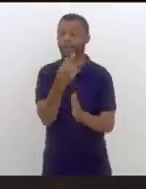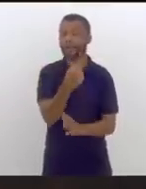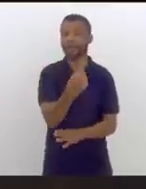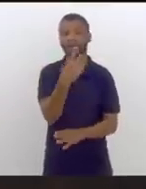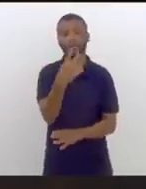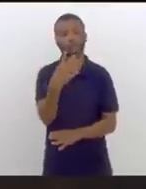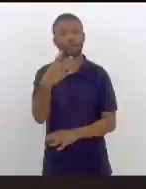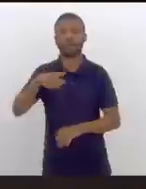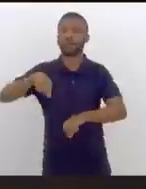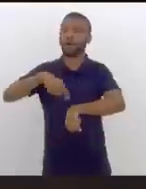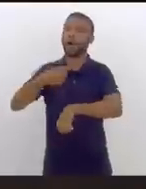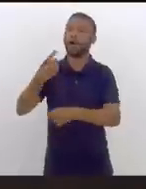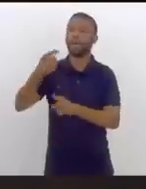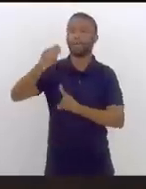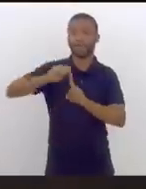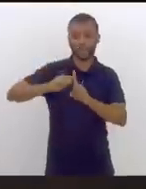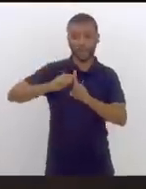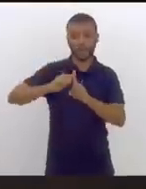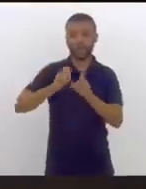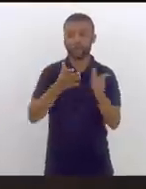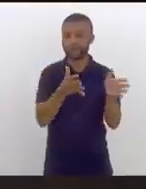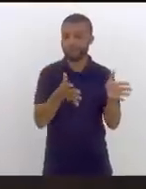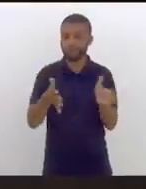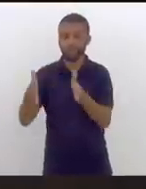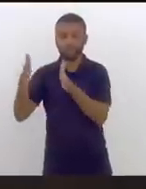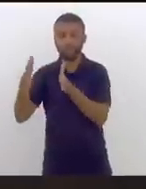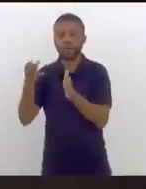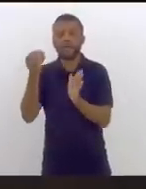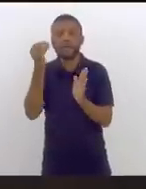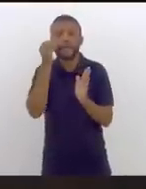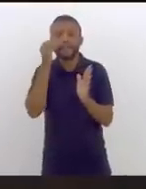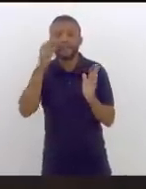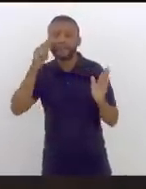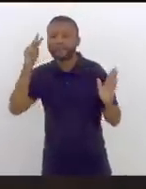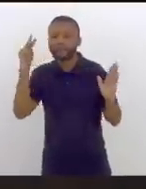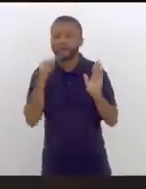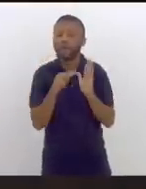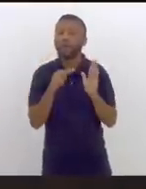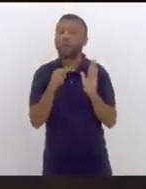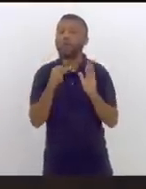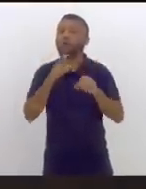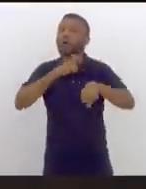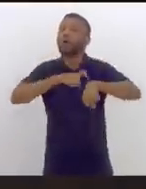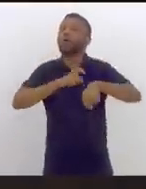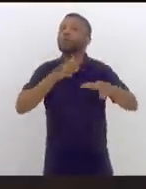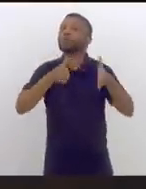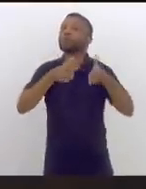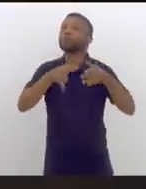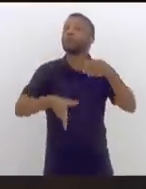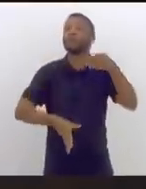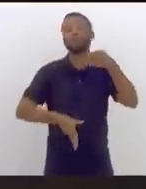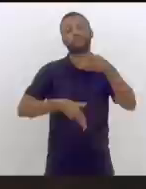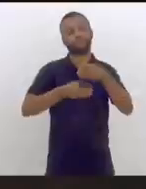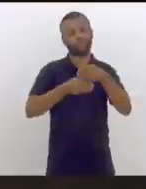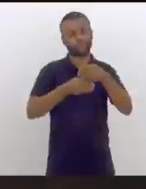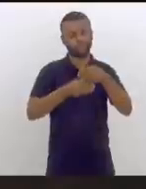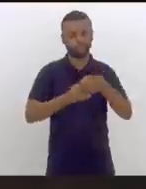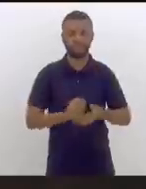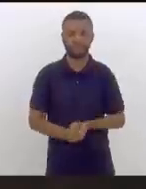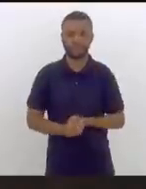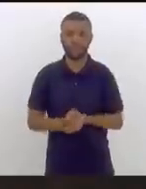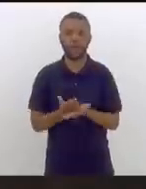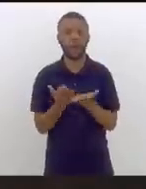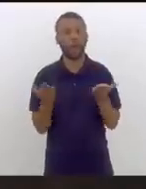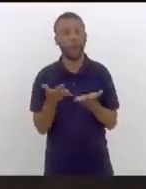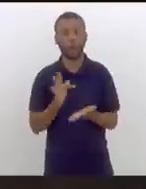mensais efetivas de tudo irregulares deverão ser considerados como turno adicionais quer dizer turnos extras Então hoje o